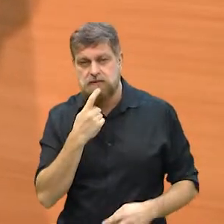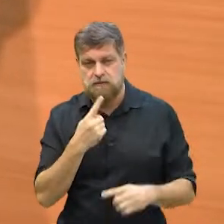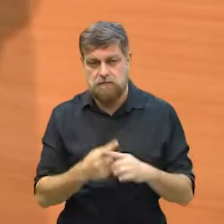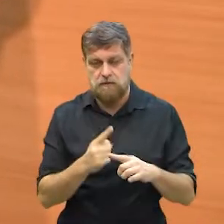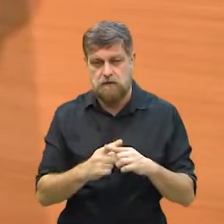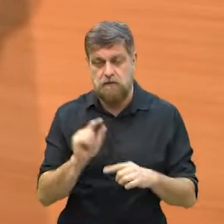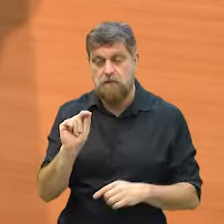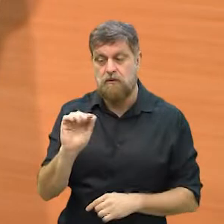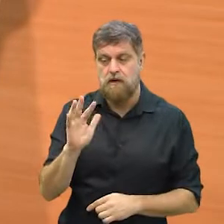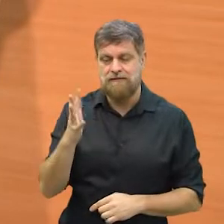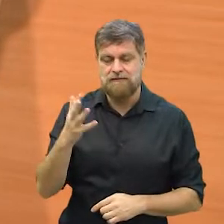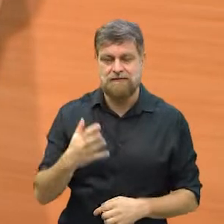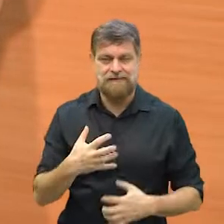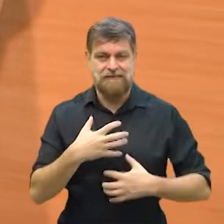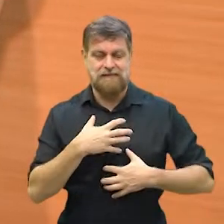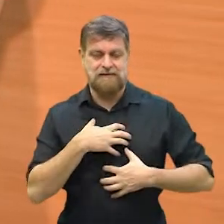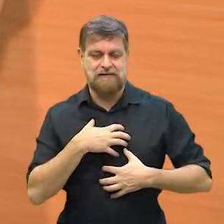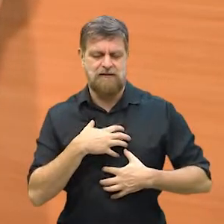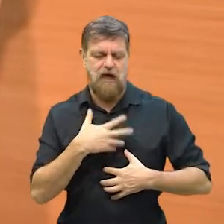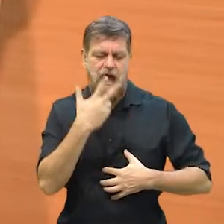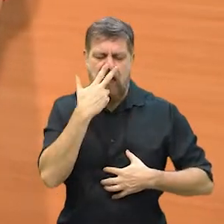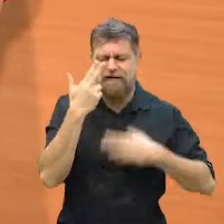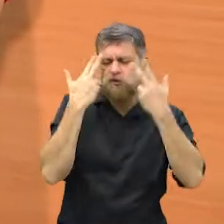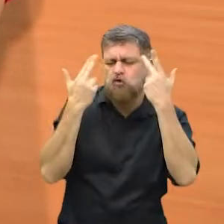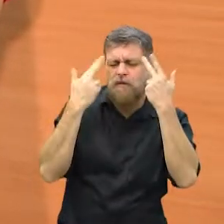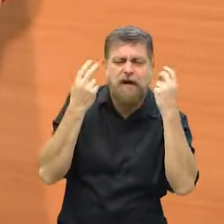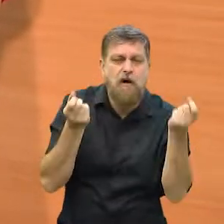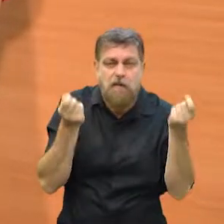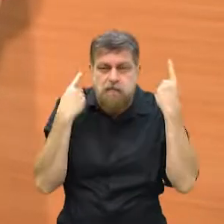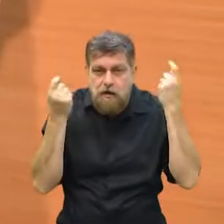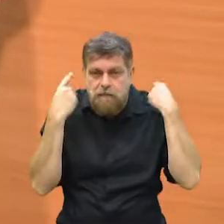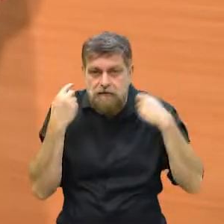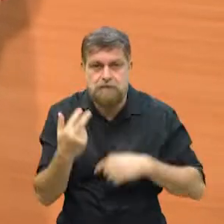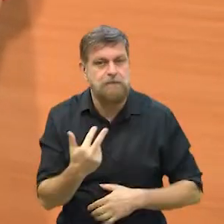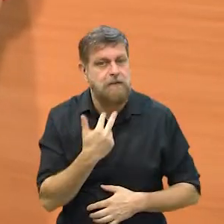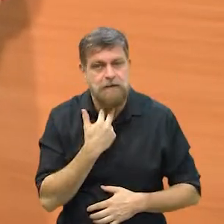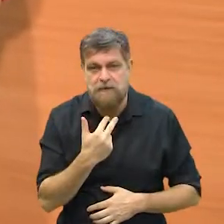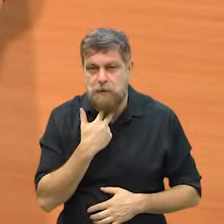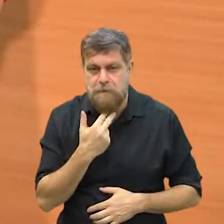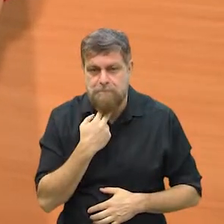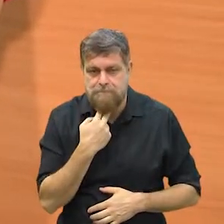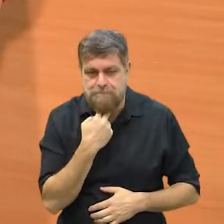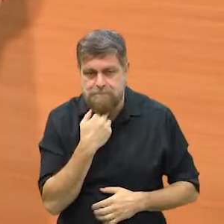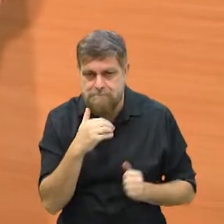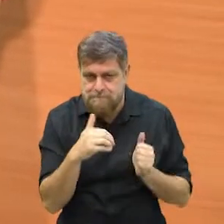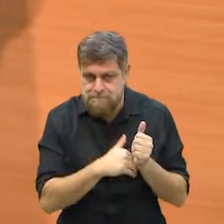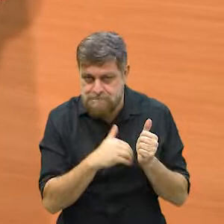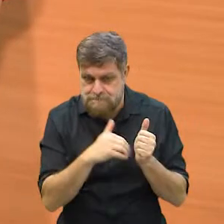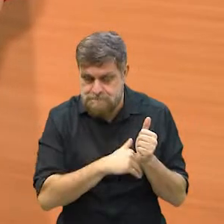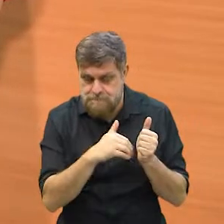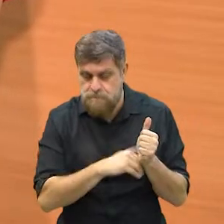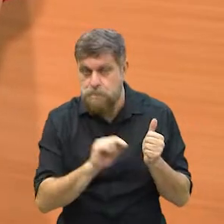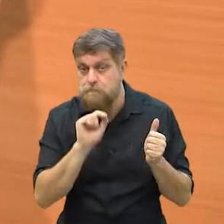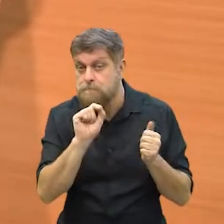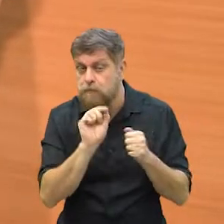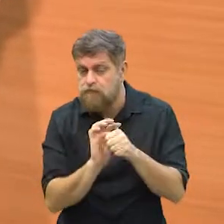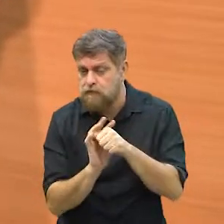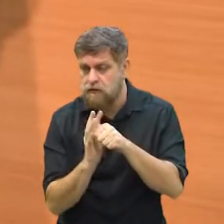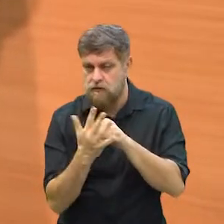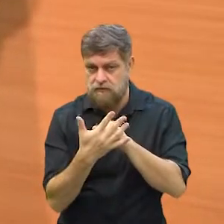Porque a cidade, essa sensação de normalidade não pode esconder que a